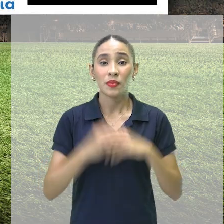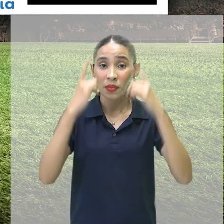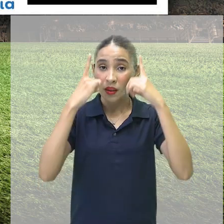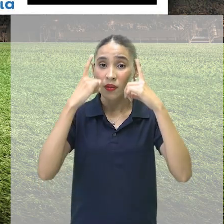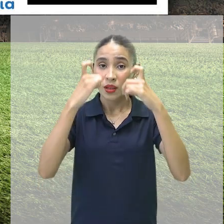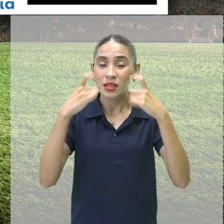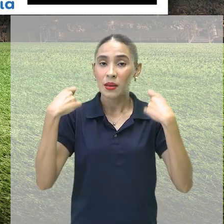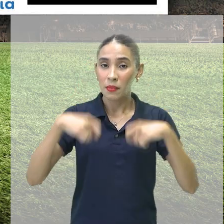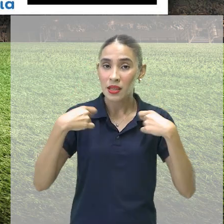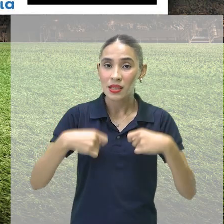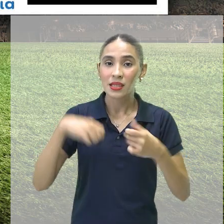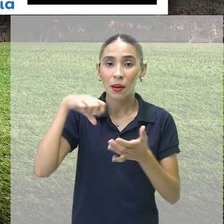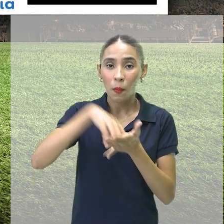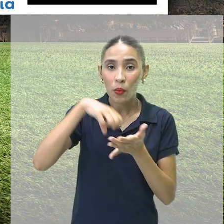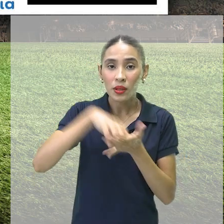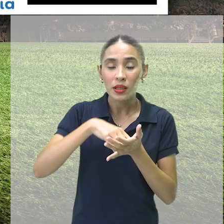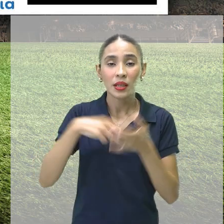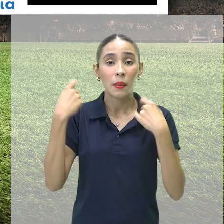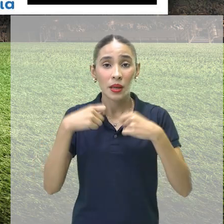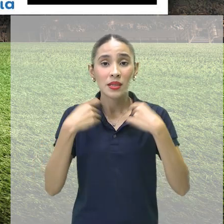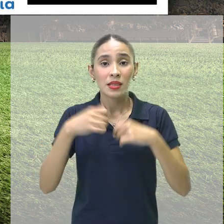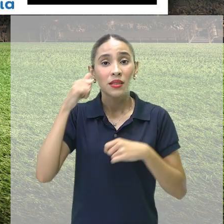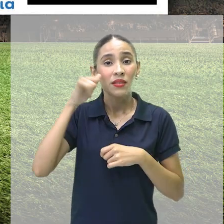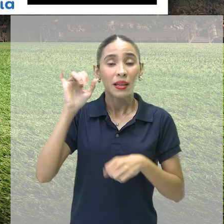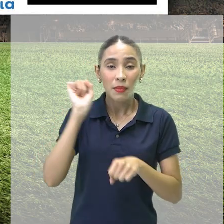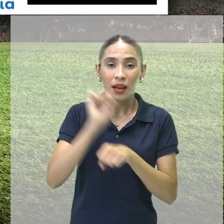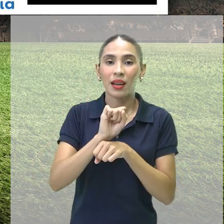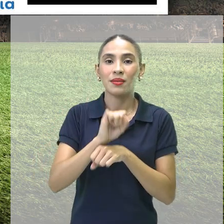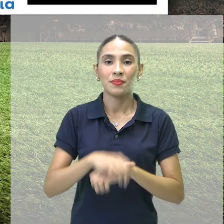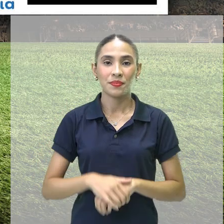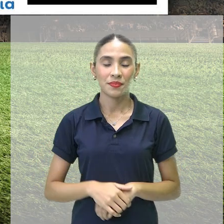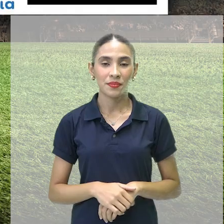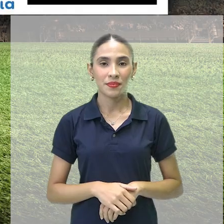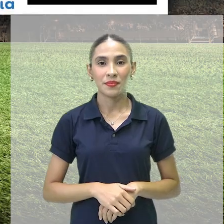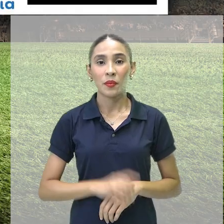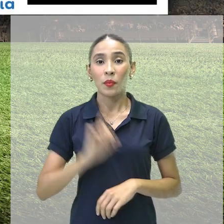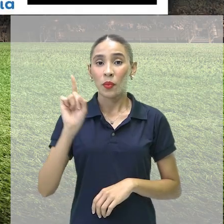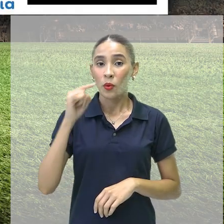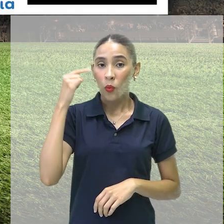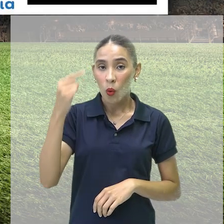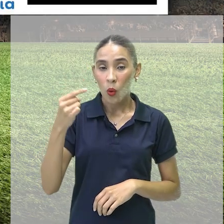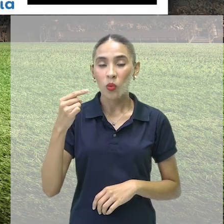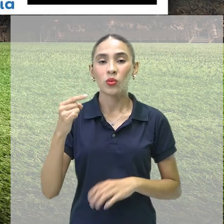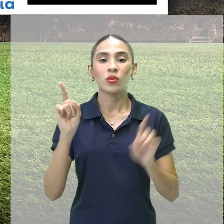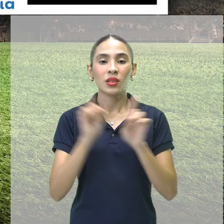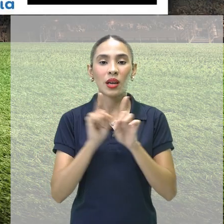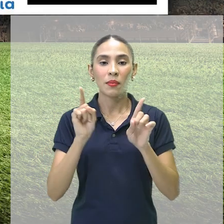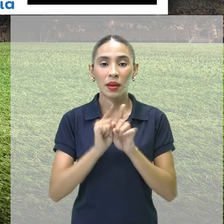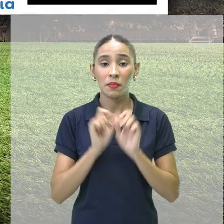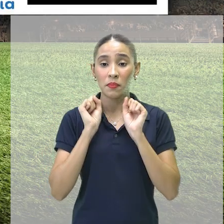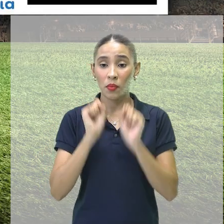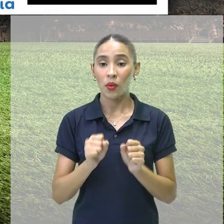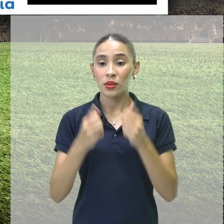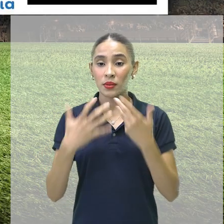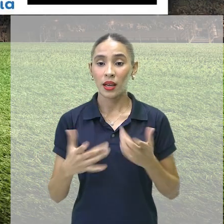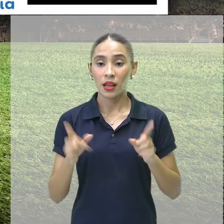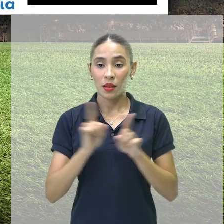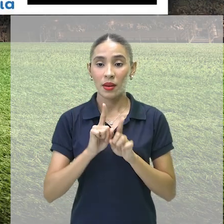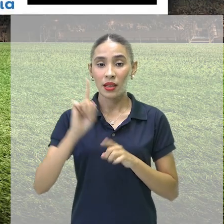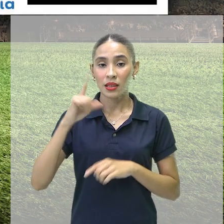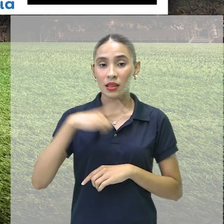ser combatida, ela deve parar. Tá certo? Um outro ponto também que a gente pode falar que